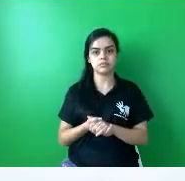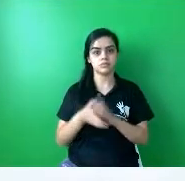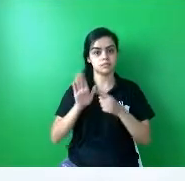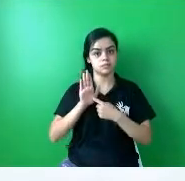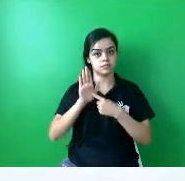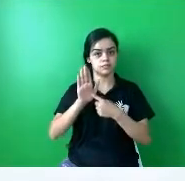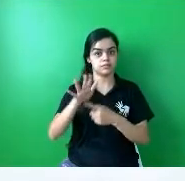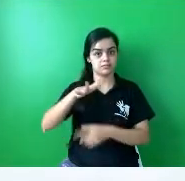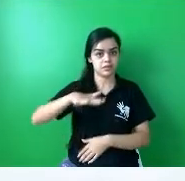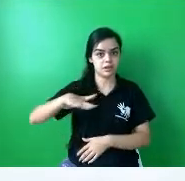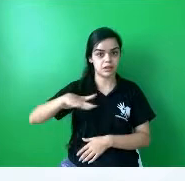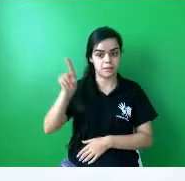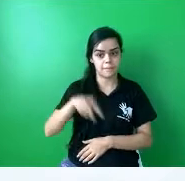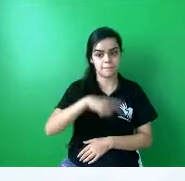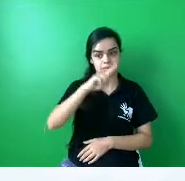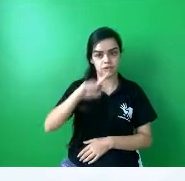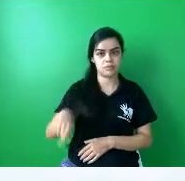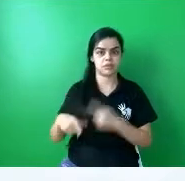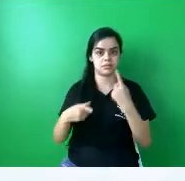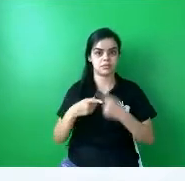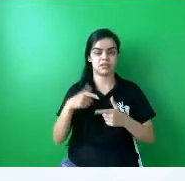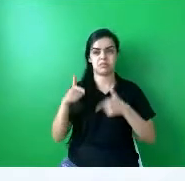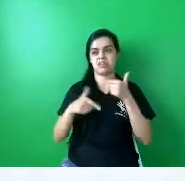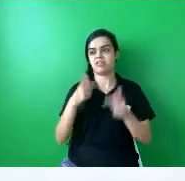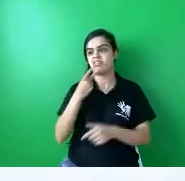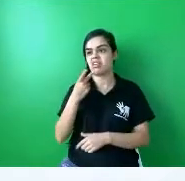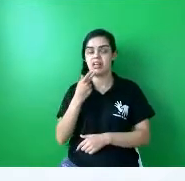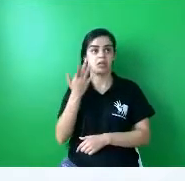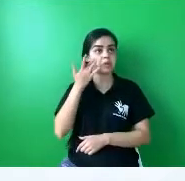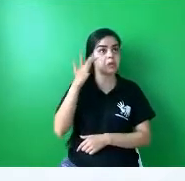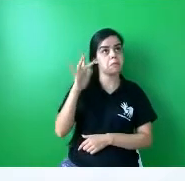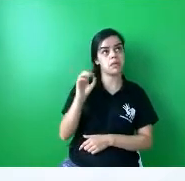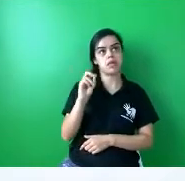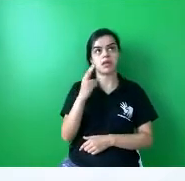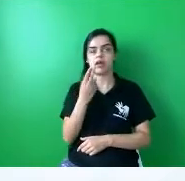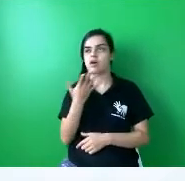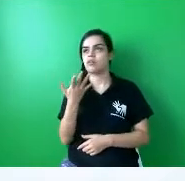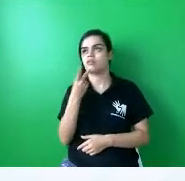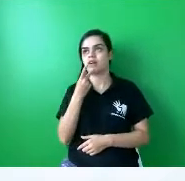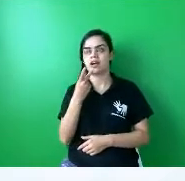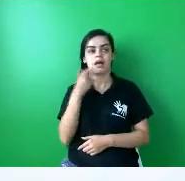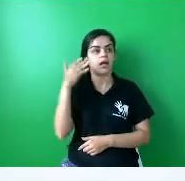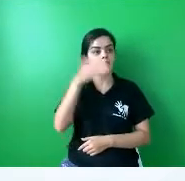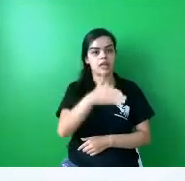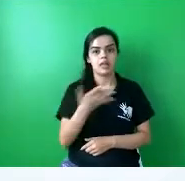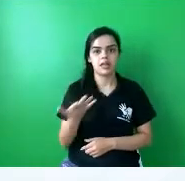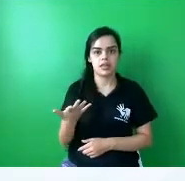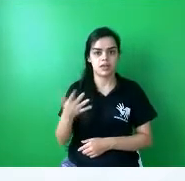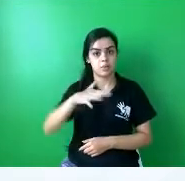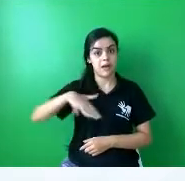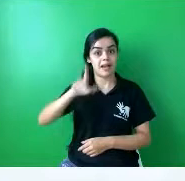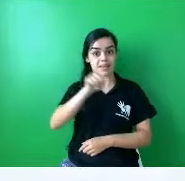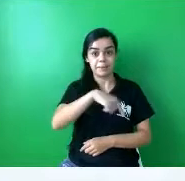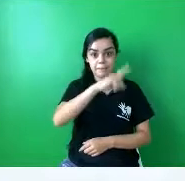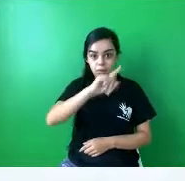destacou as áreas proibidas, até para o trabalhador dizer que não estava sabendo, ou de repente adentrar a uma área em comum,